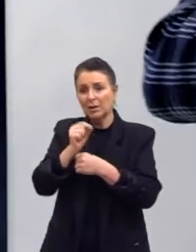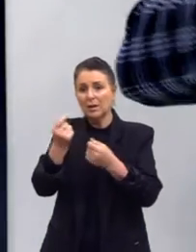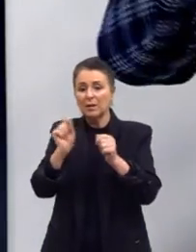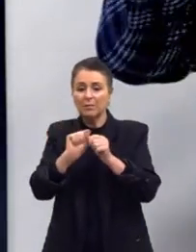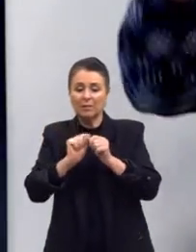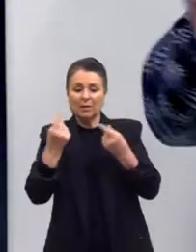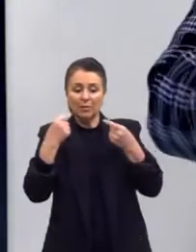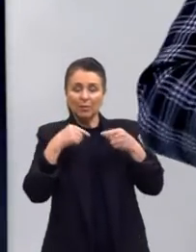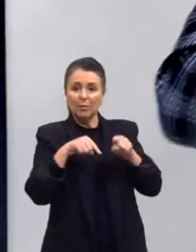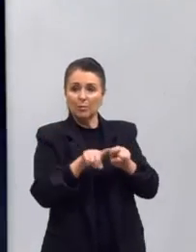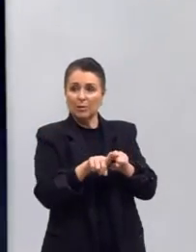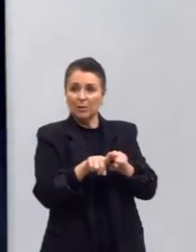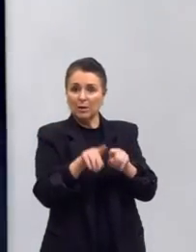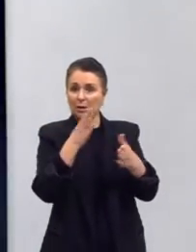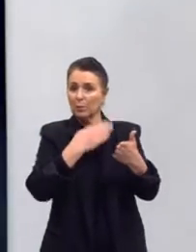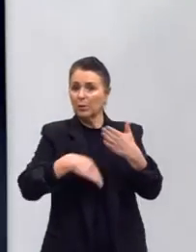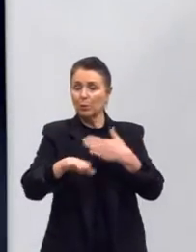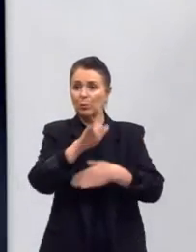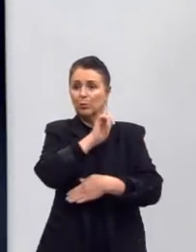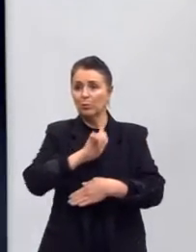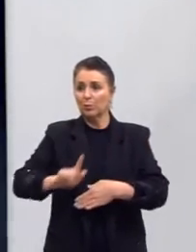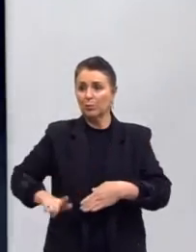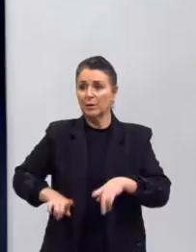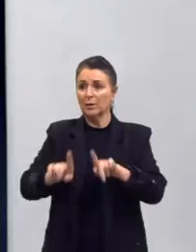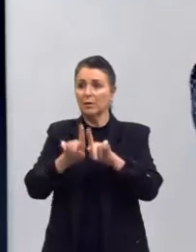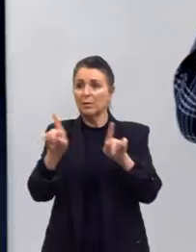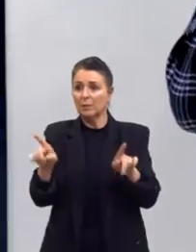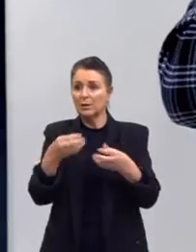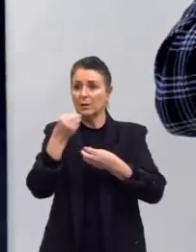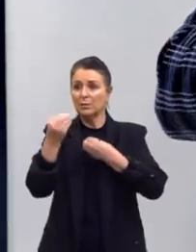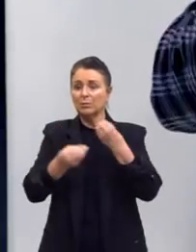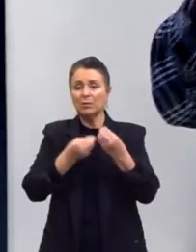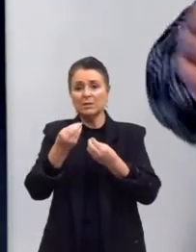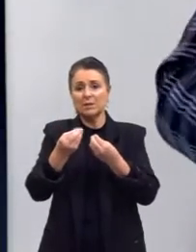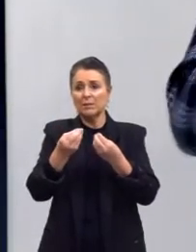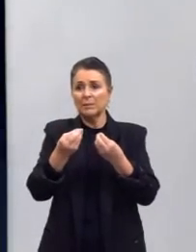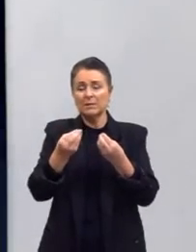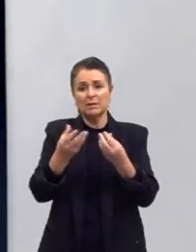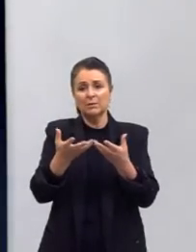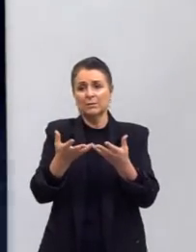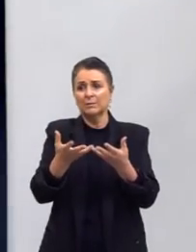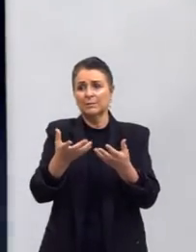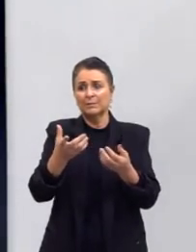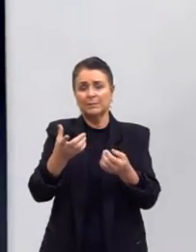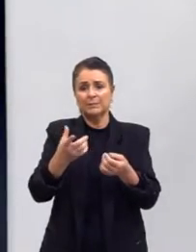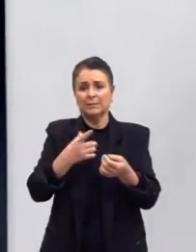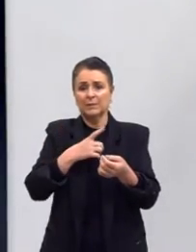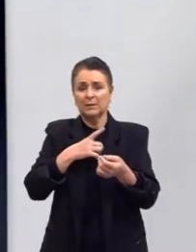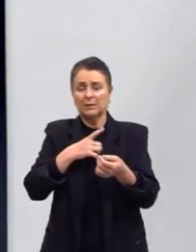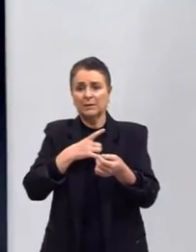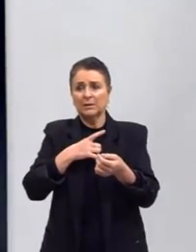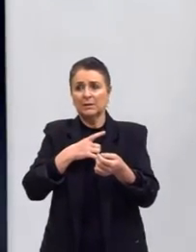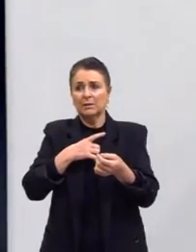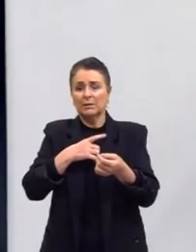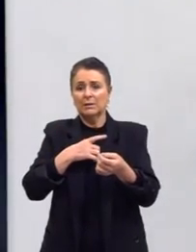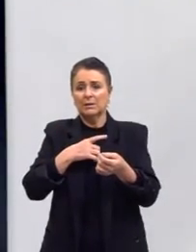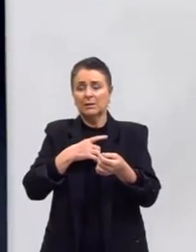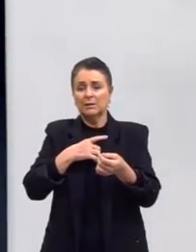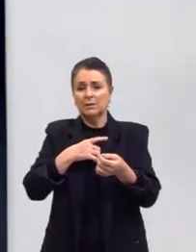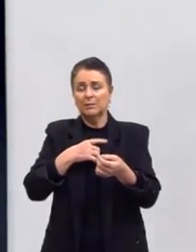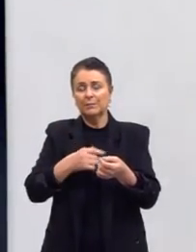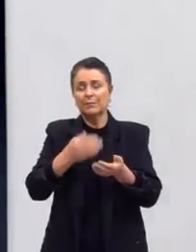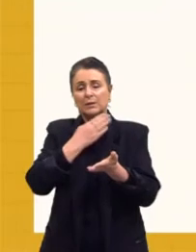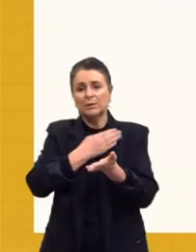parcerias ele diz não nem tudo é do governo mas o governo tem que dizer como é que dita vai cinquenta por cento mais um ele é o dono da da questão